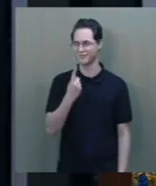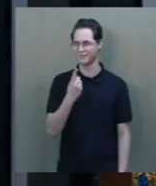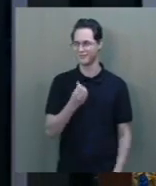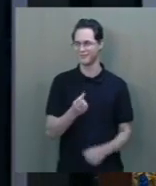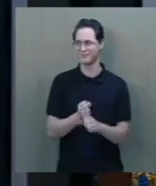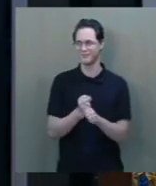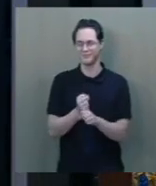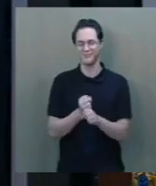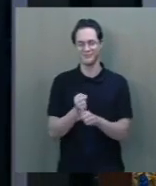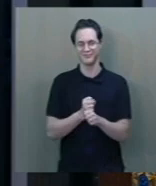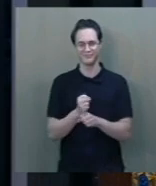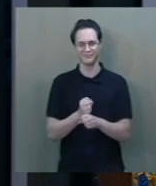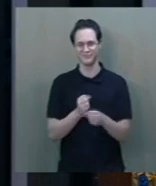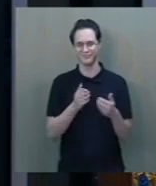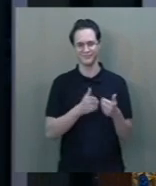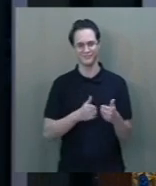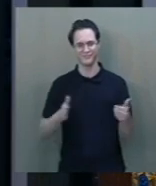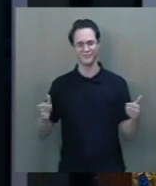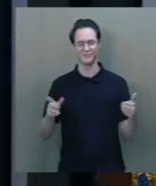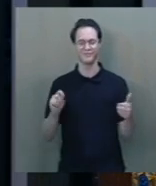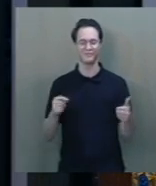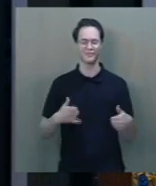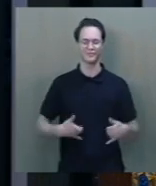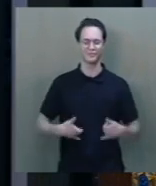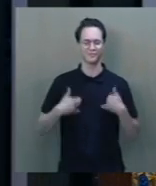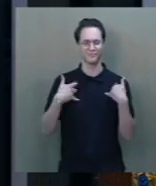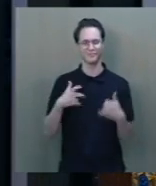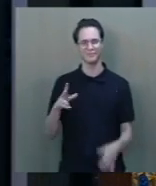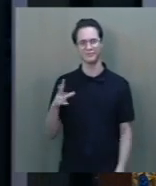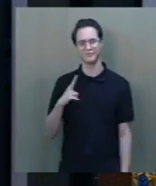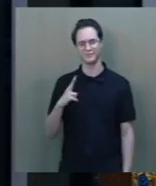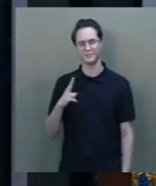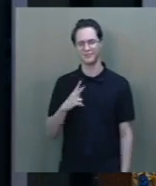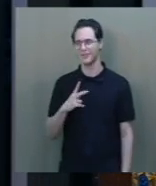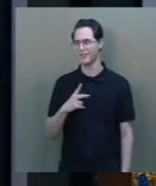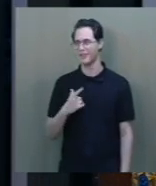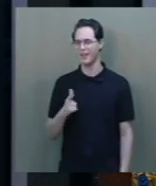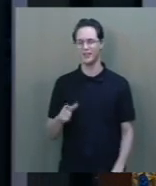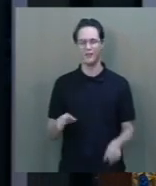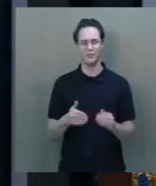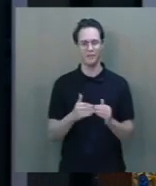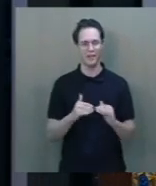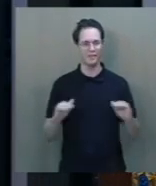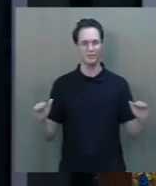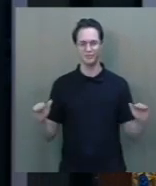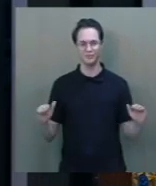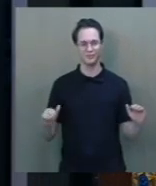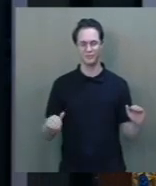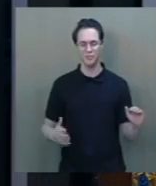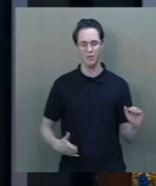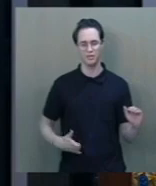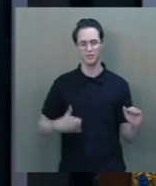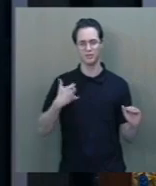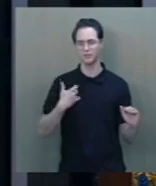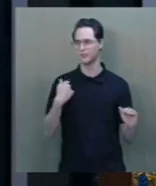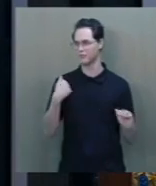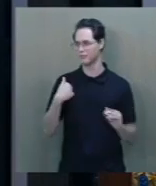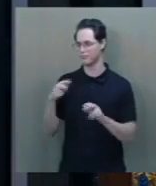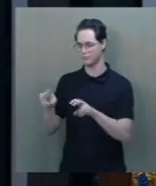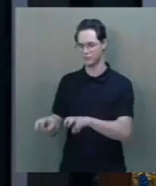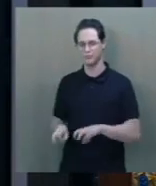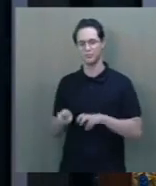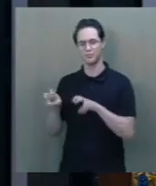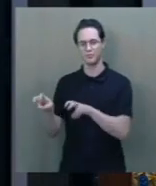a Deus. Um orgulho pessoal, mas um orgulho sem vaidade. Afinal, uma mulher produtora rural e com as